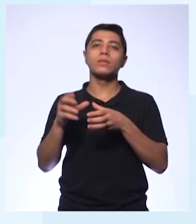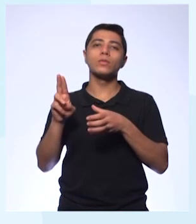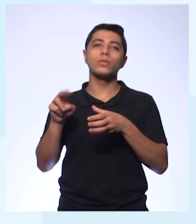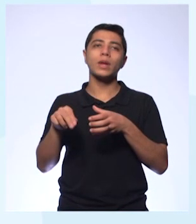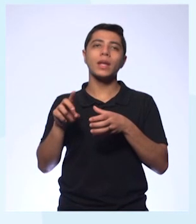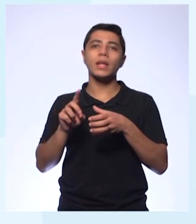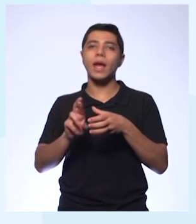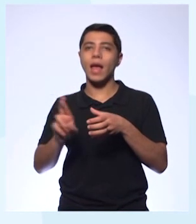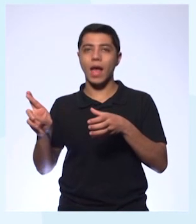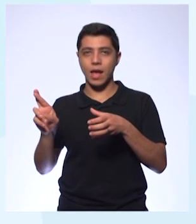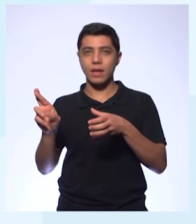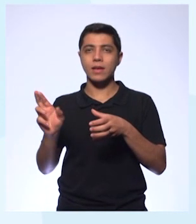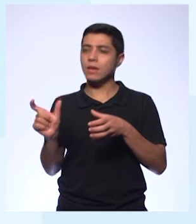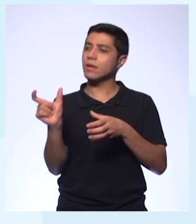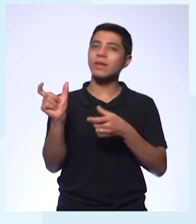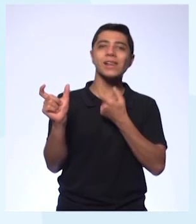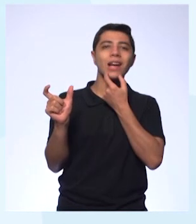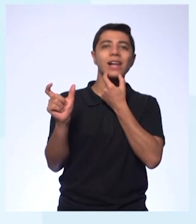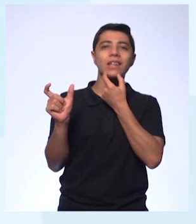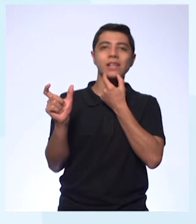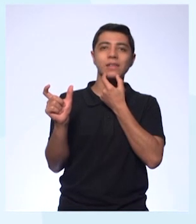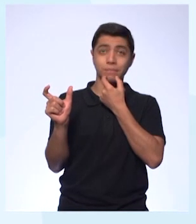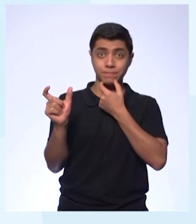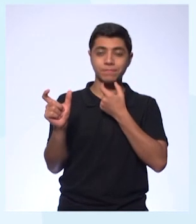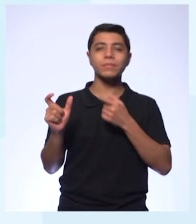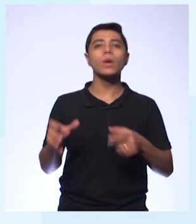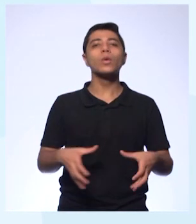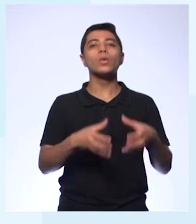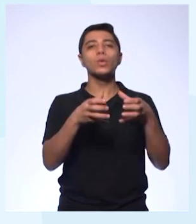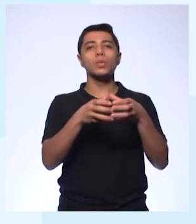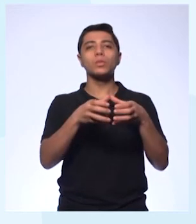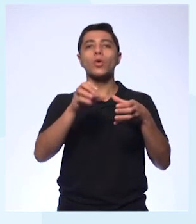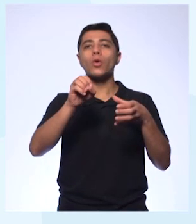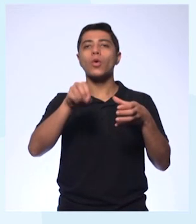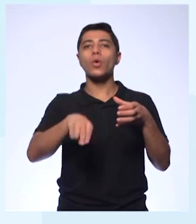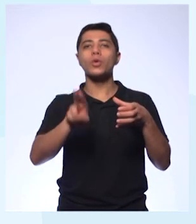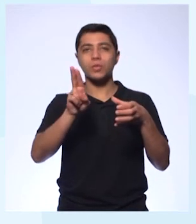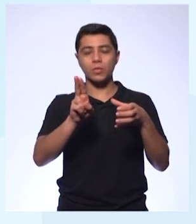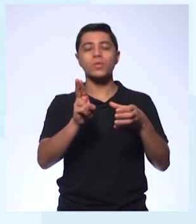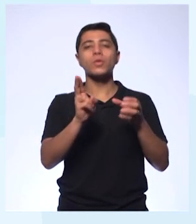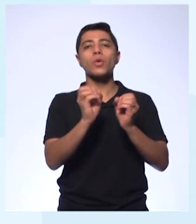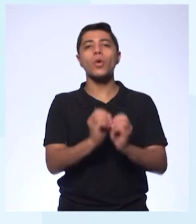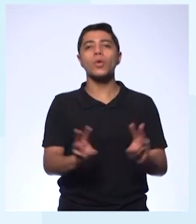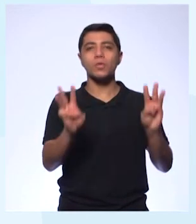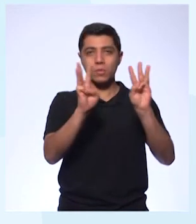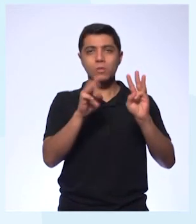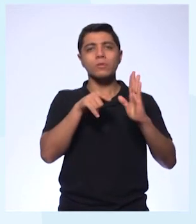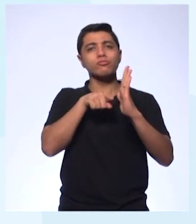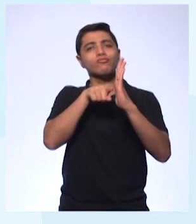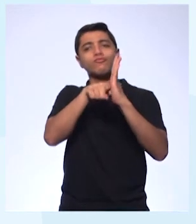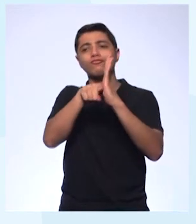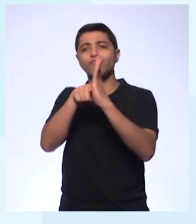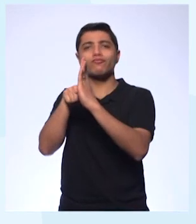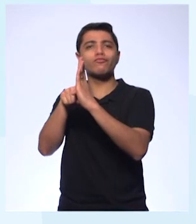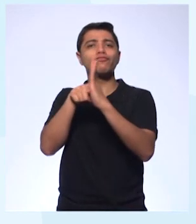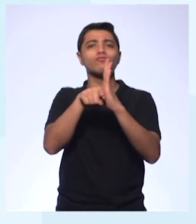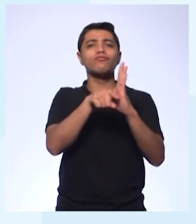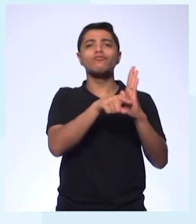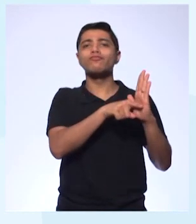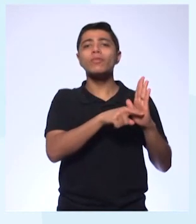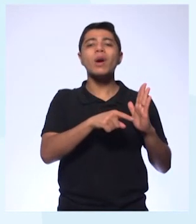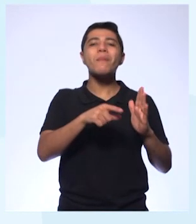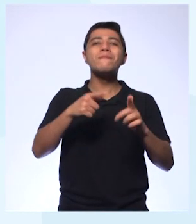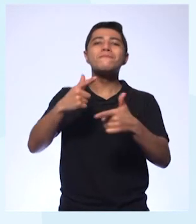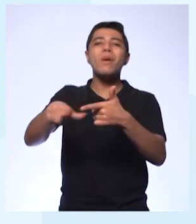UNDRR. Então, o mandato do Escritório das Nações Unidas para a Redução do Risco de Desastres foi definido por uma